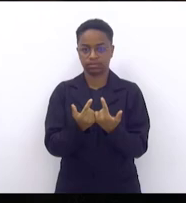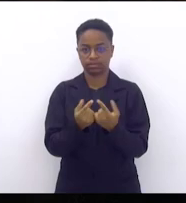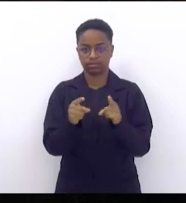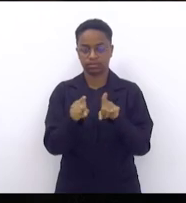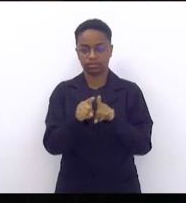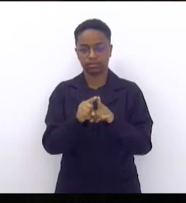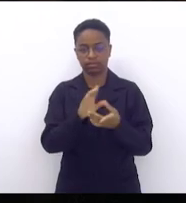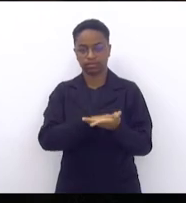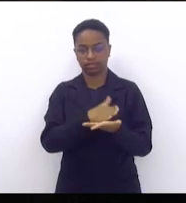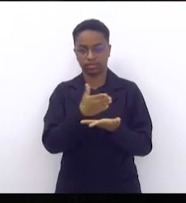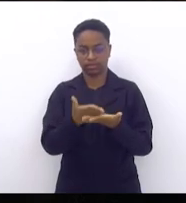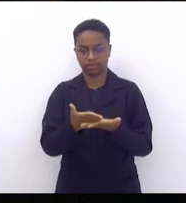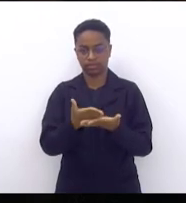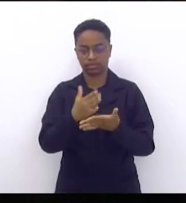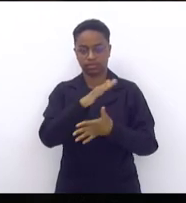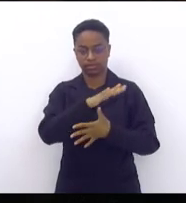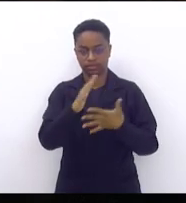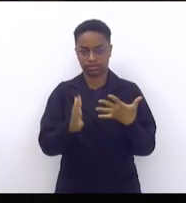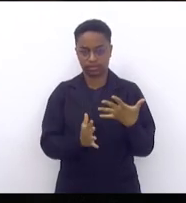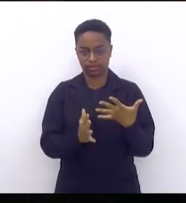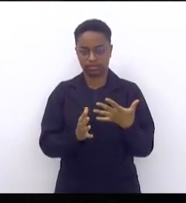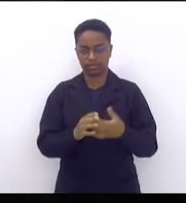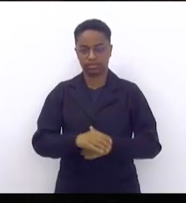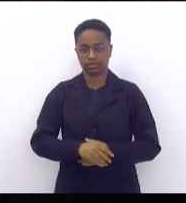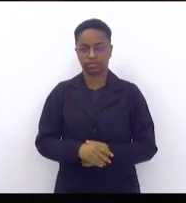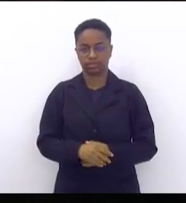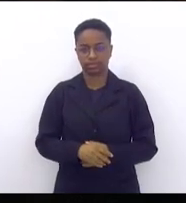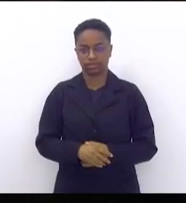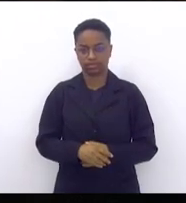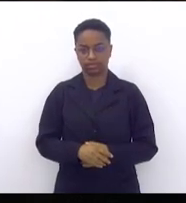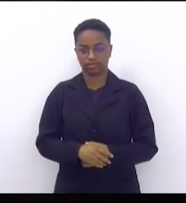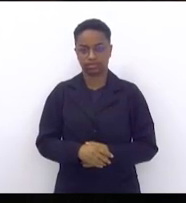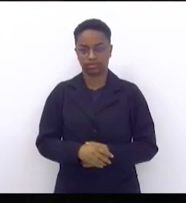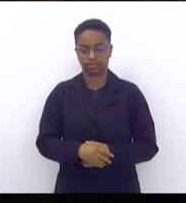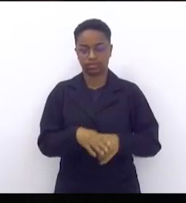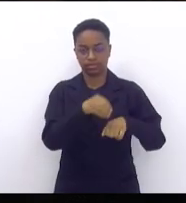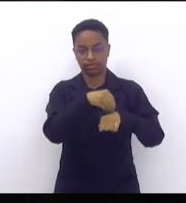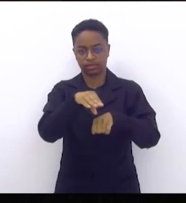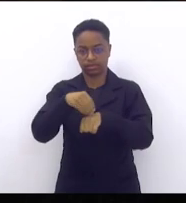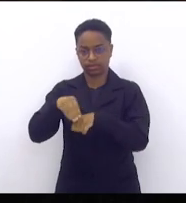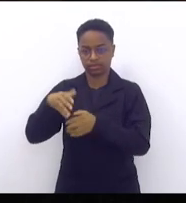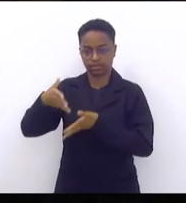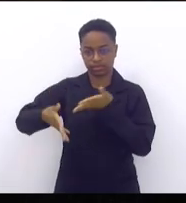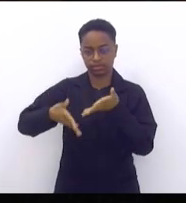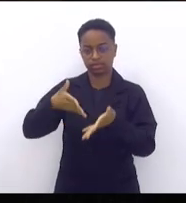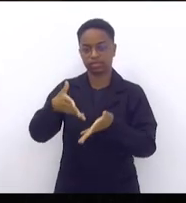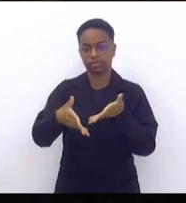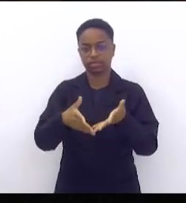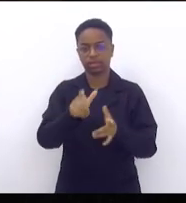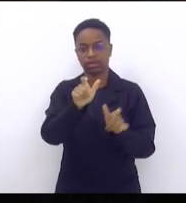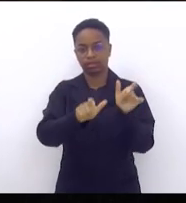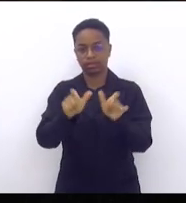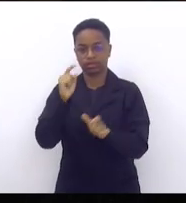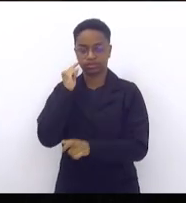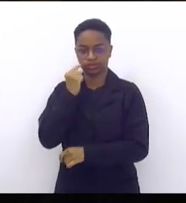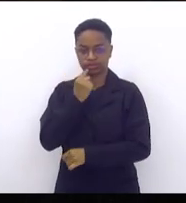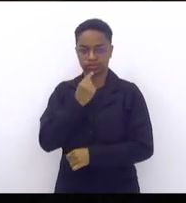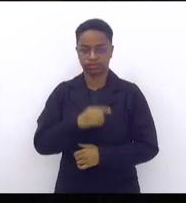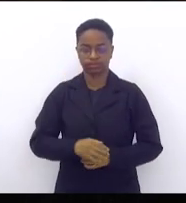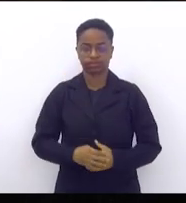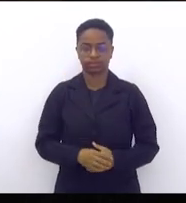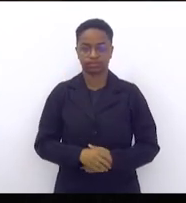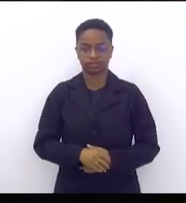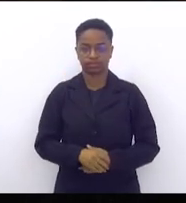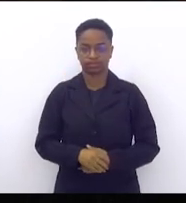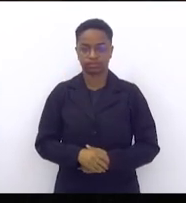senhora intérprete da língua de Libras, que leva a nossa voz aos deficientes